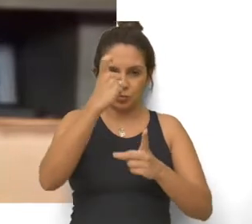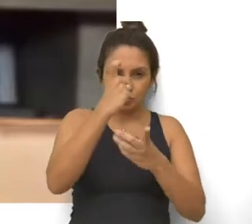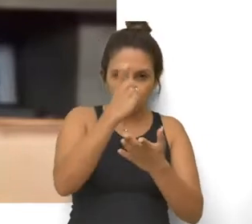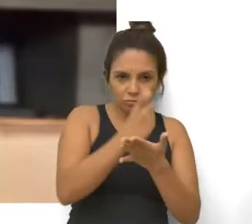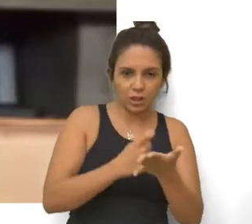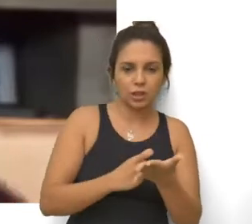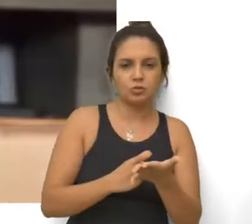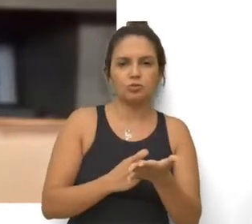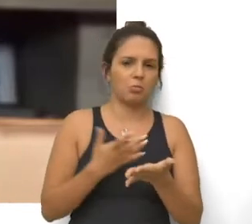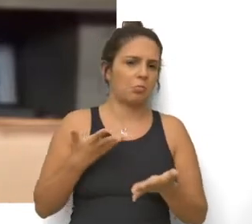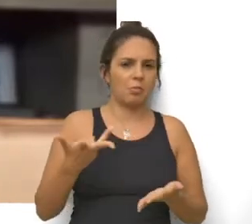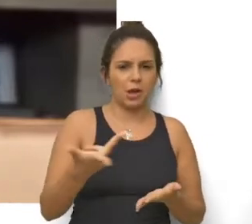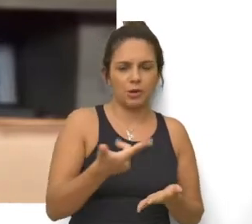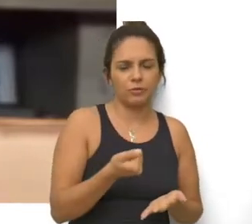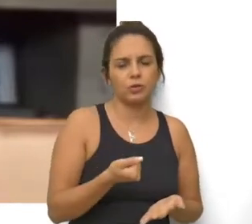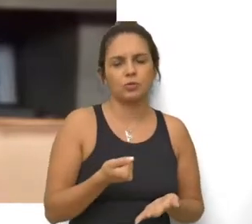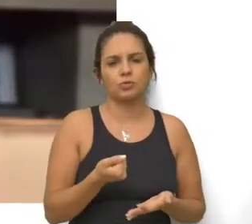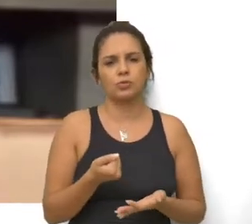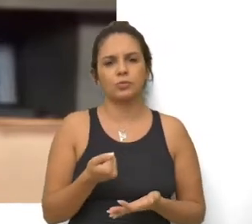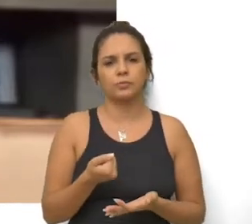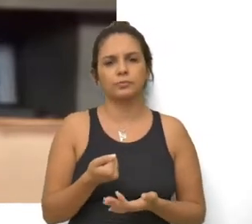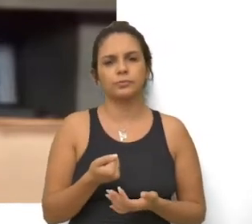texto maravilhoso,